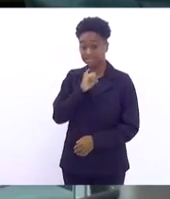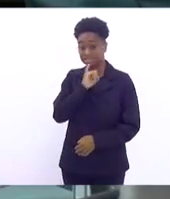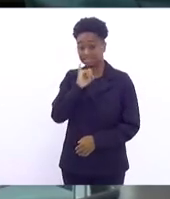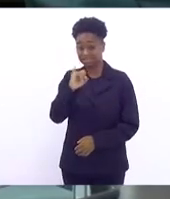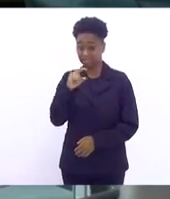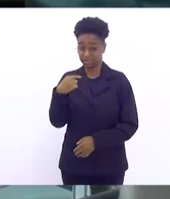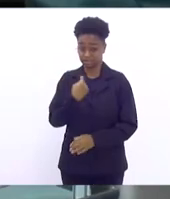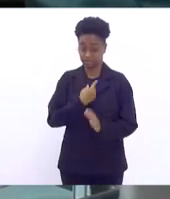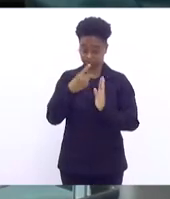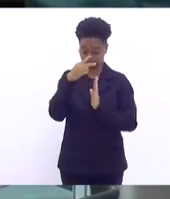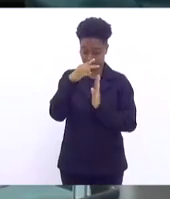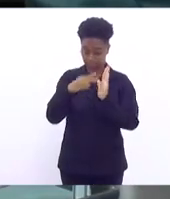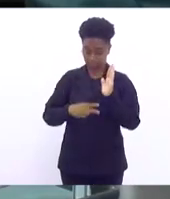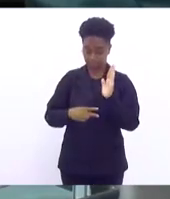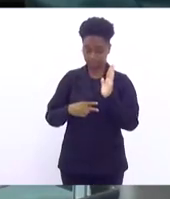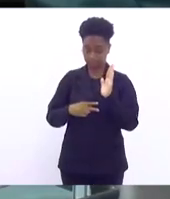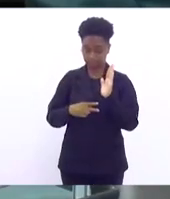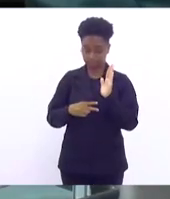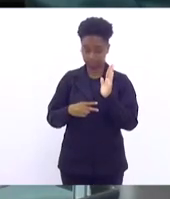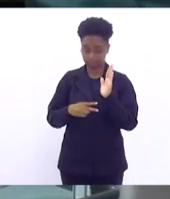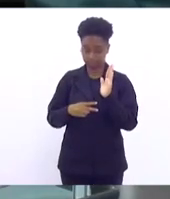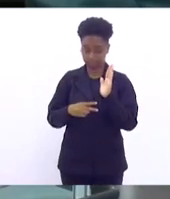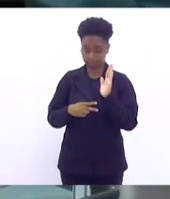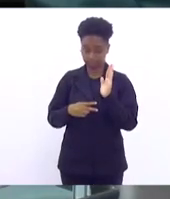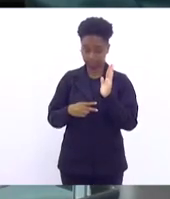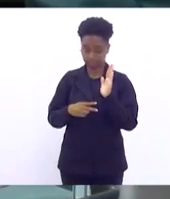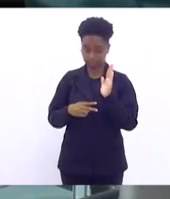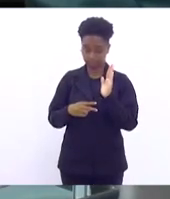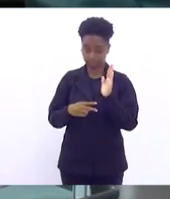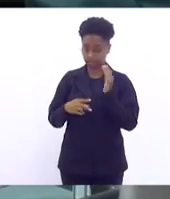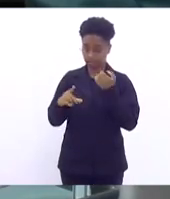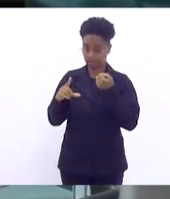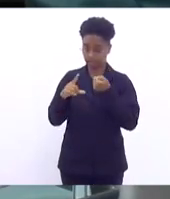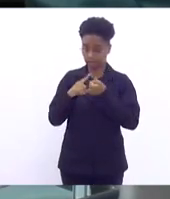lá no artigo e